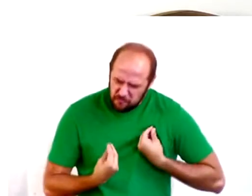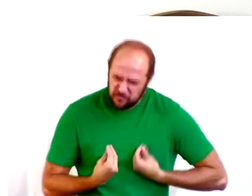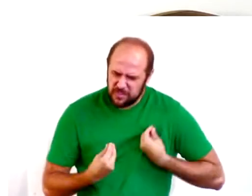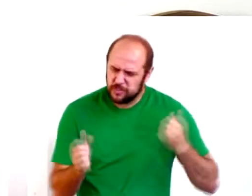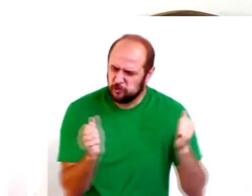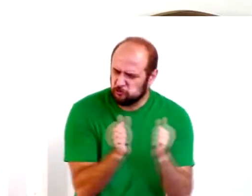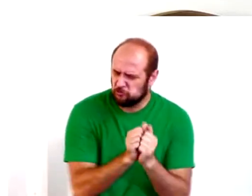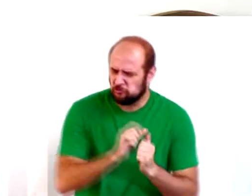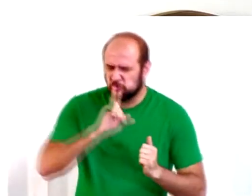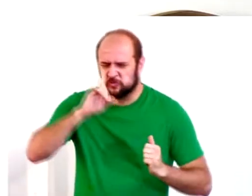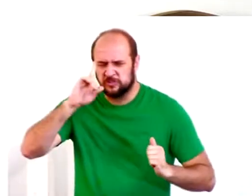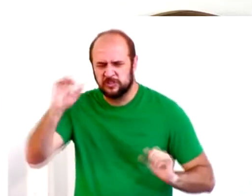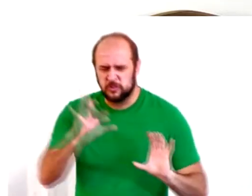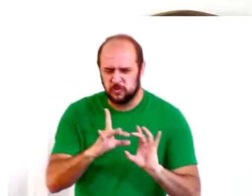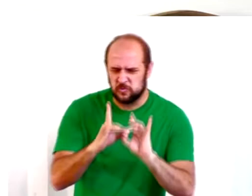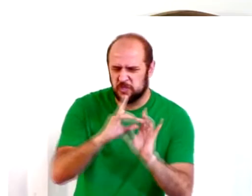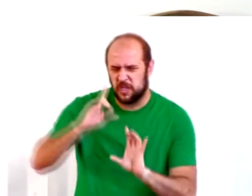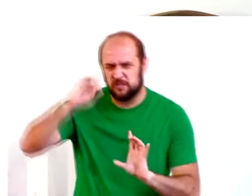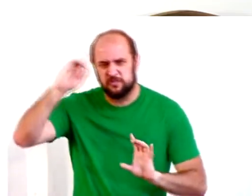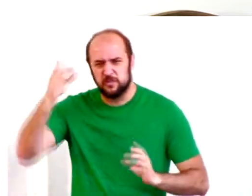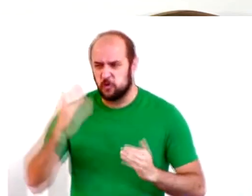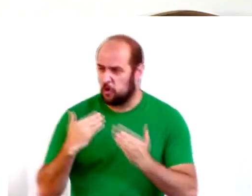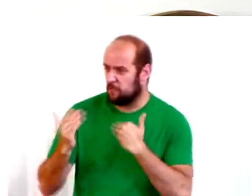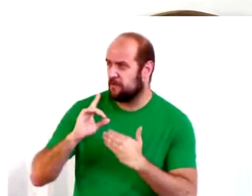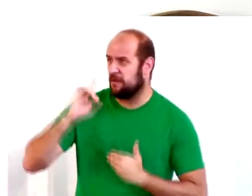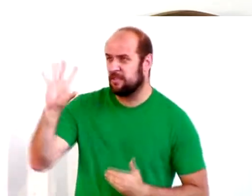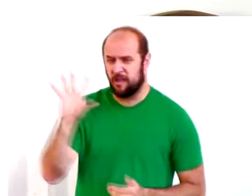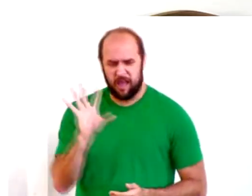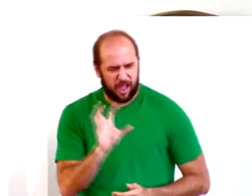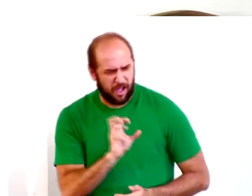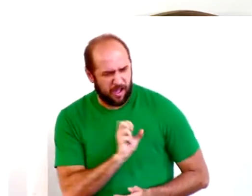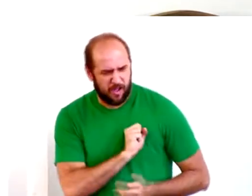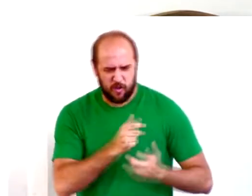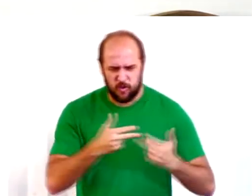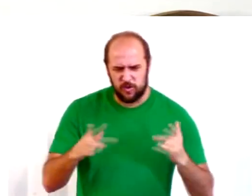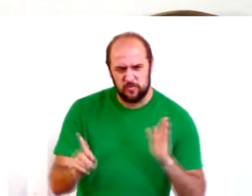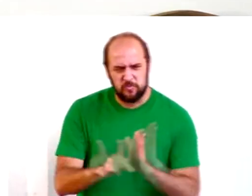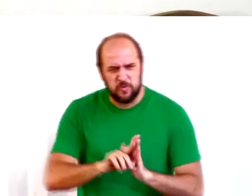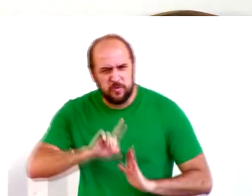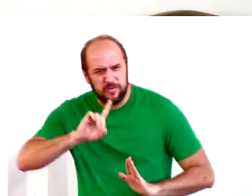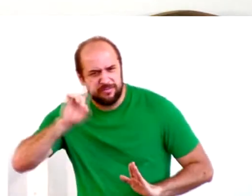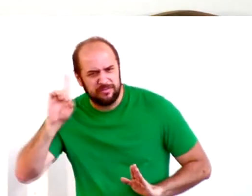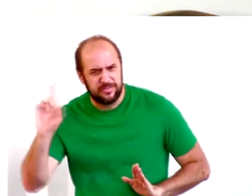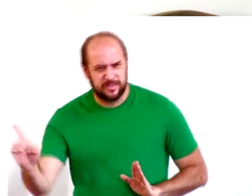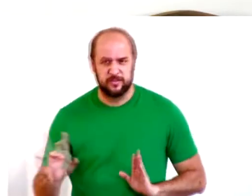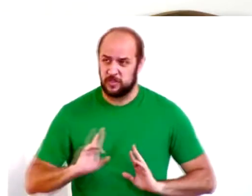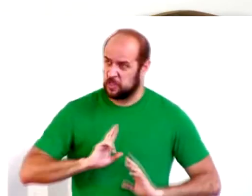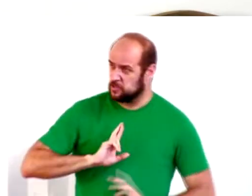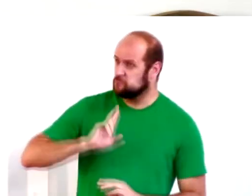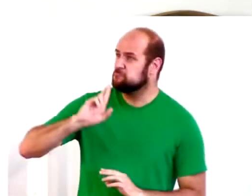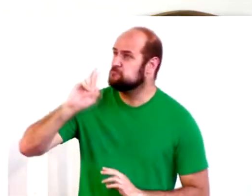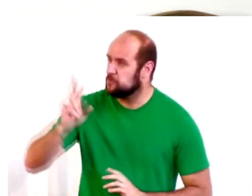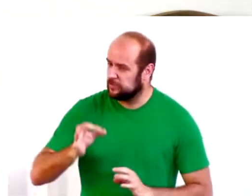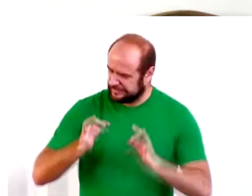para Deus, em Deus, conversando com Deus, amando as suas coisas, reagindo positivamente às coisas dele, é